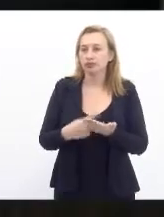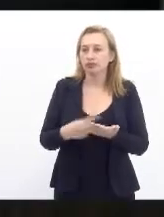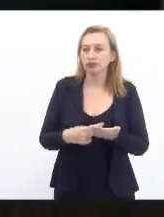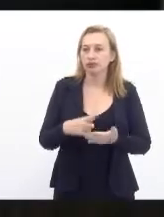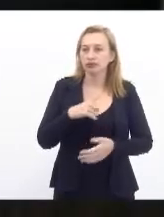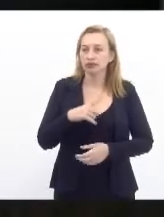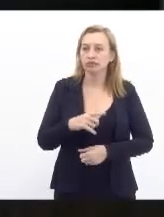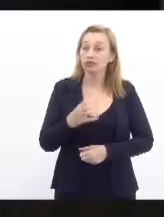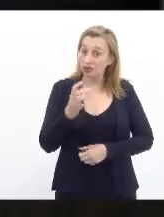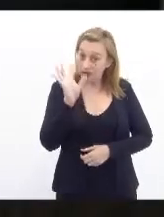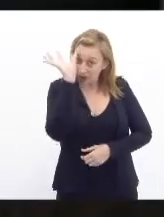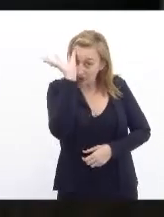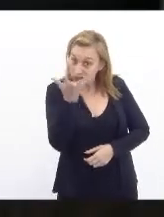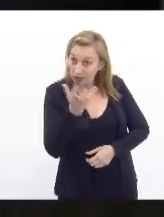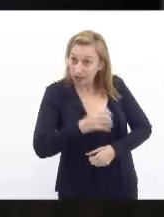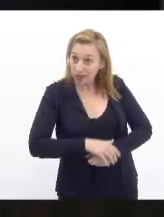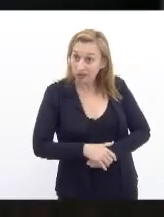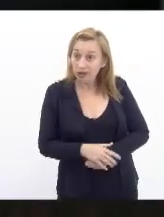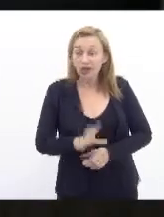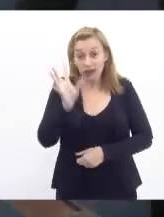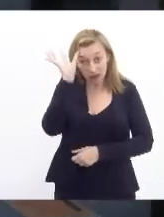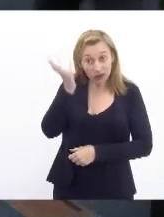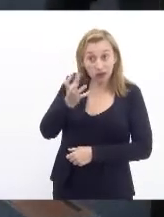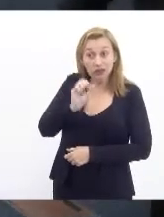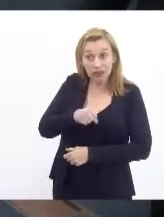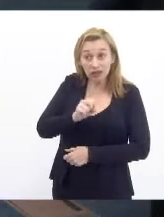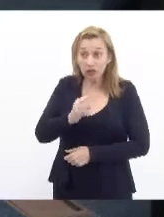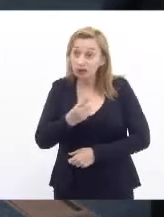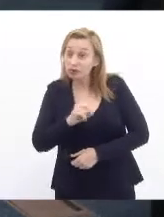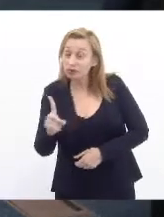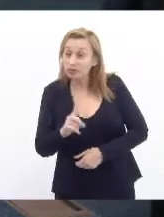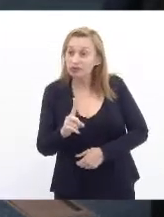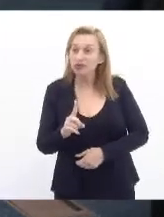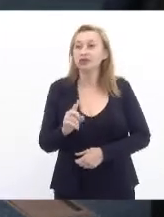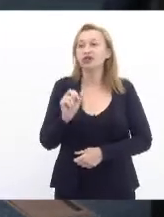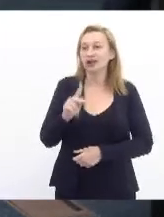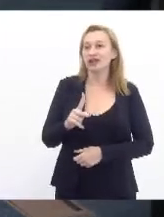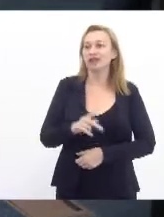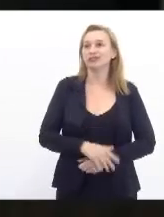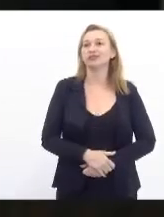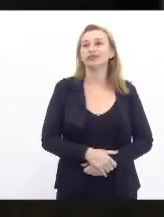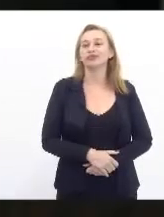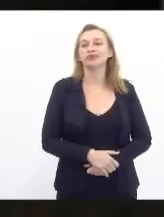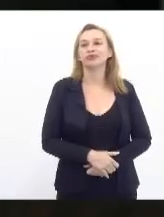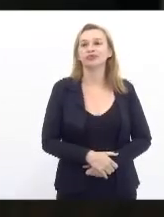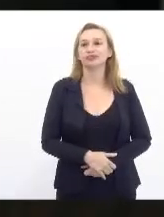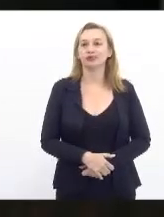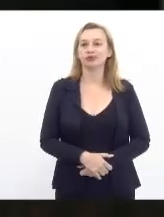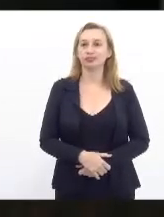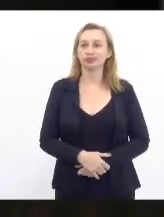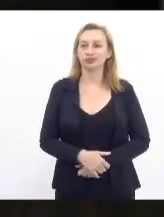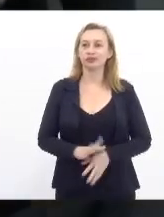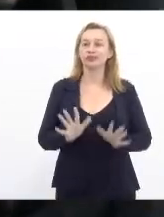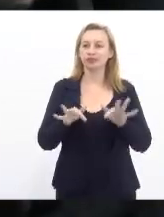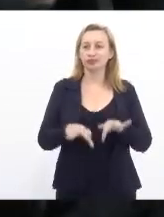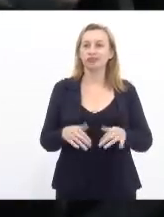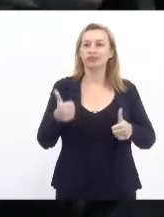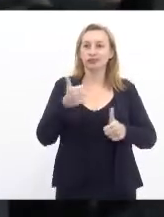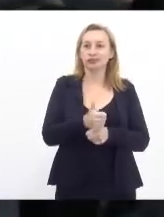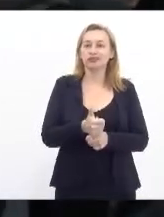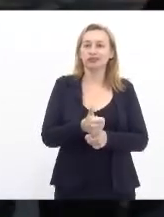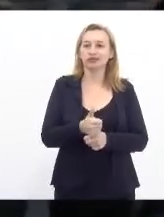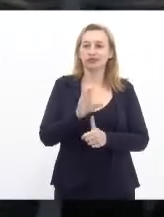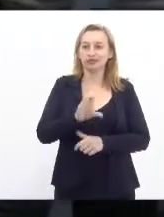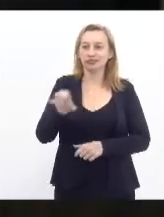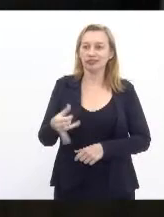Resolveu? Não, sim ou não? Sim. Então tá. Pela comissão... Senhor presidente, concluindo por substitutivo da